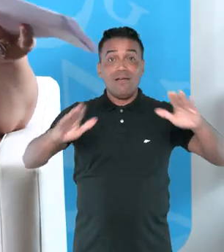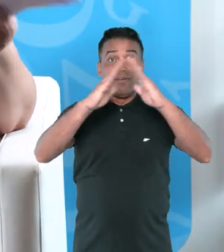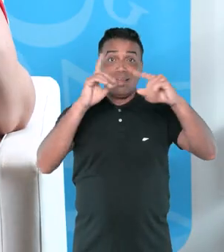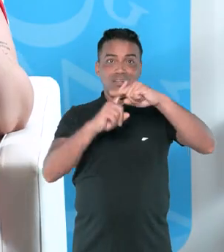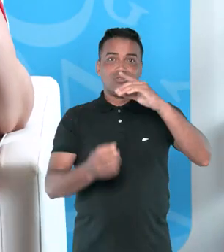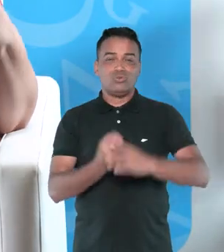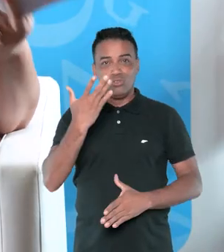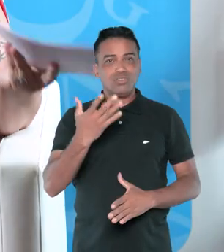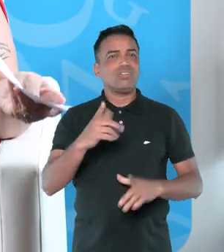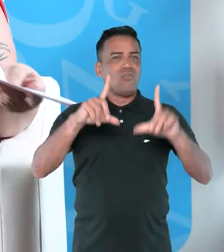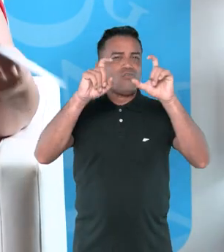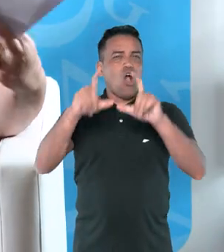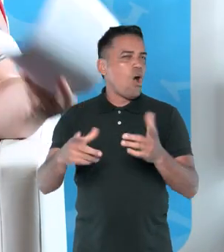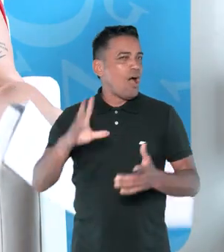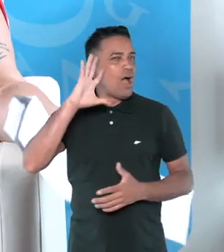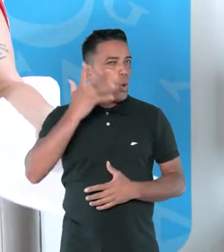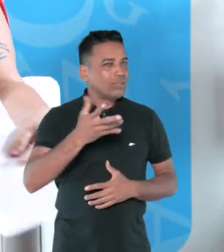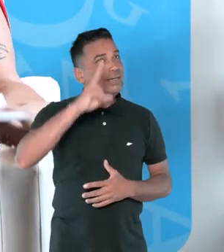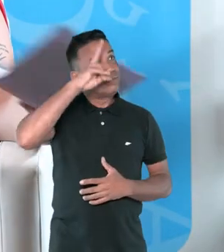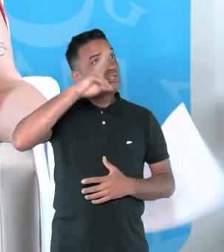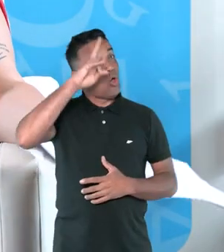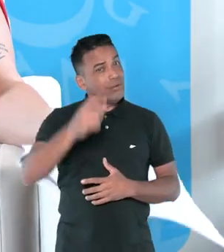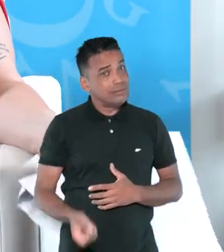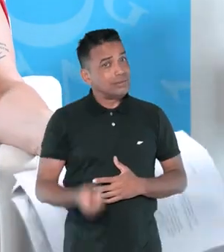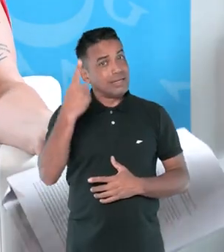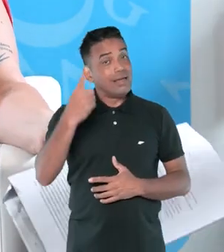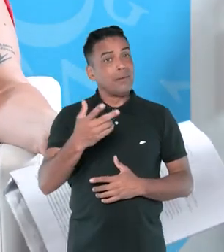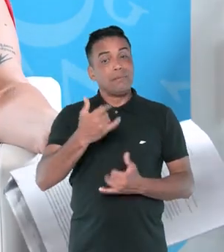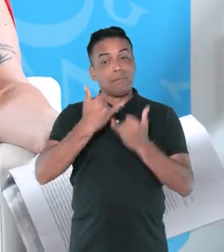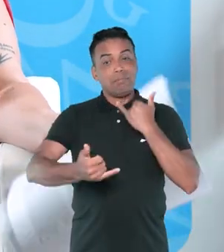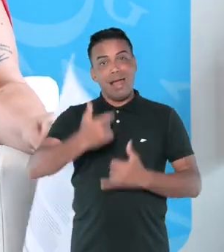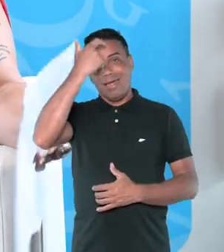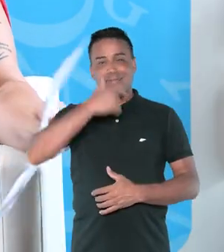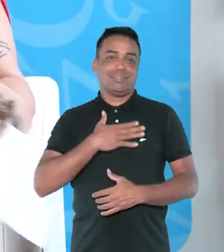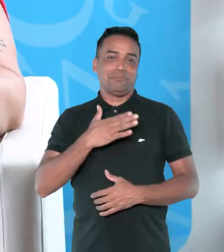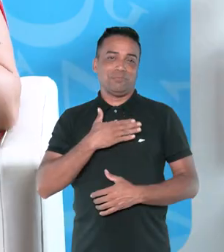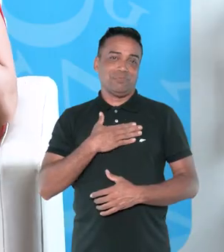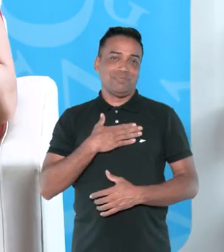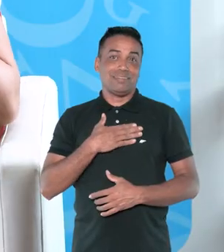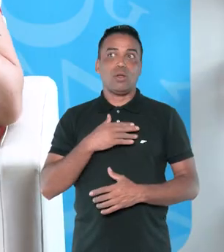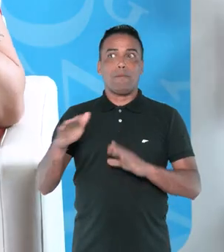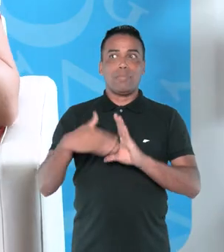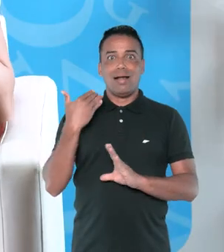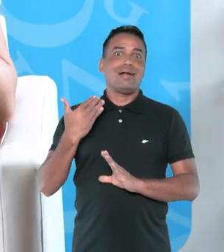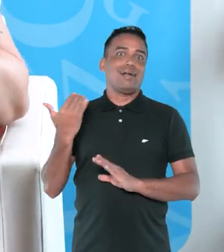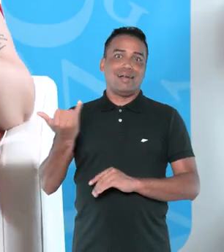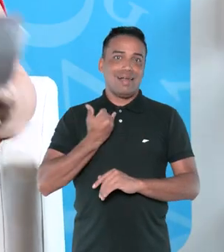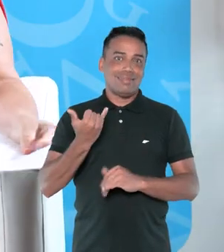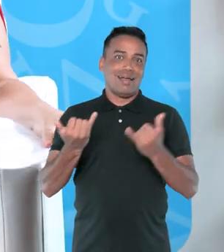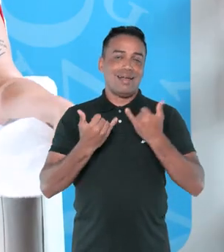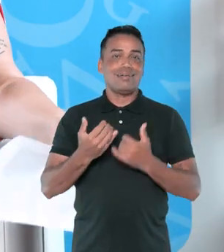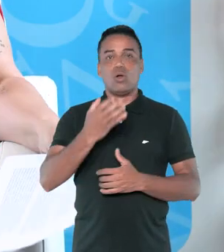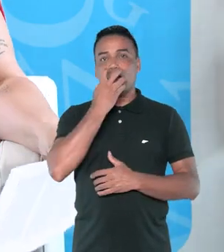muito a tua cara. E isso acontece, toda história estranha as pessoas acham a minha cara. Toda coisa eles me mandam para mim, essas histórias